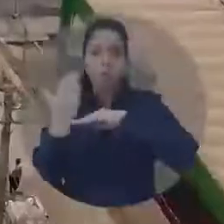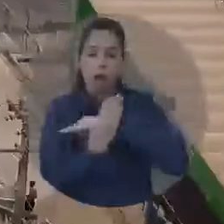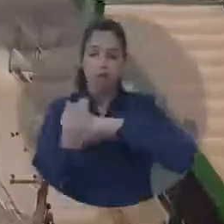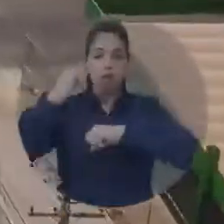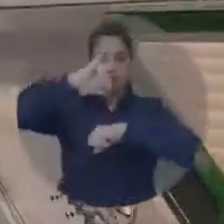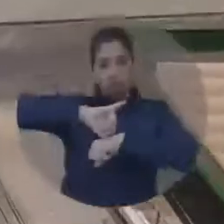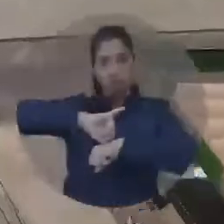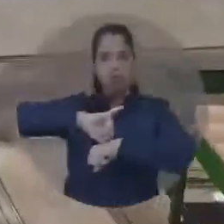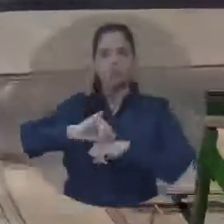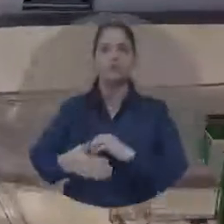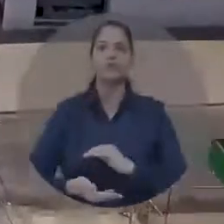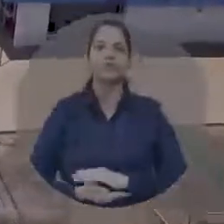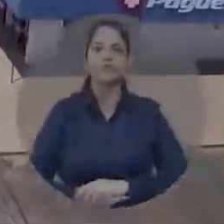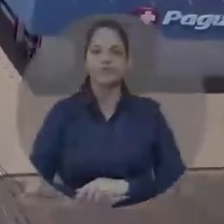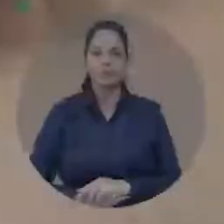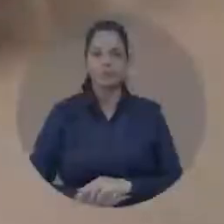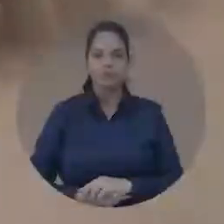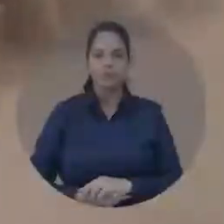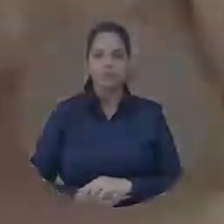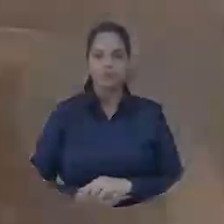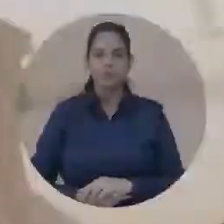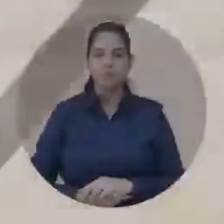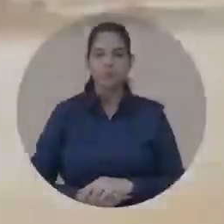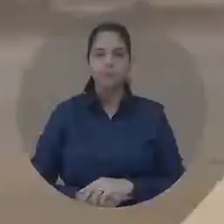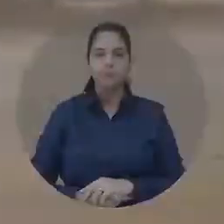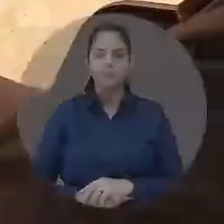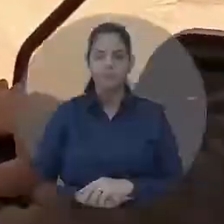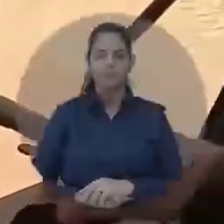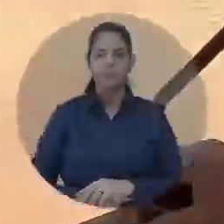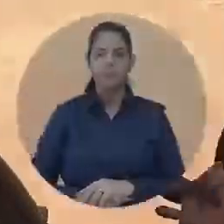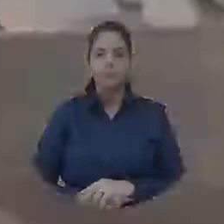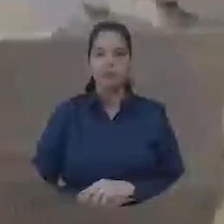para os bairros e dos bairros para o centro da nossa cidade.